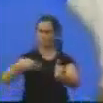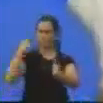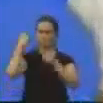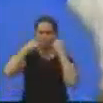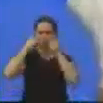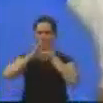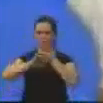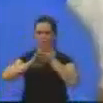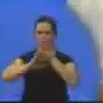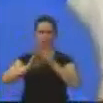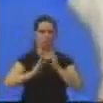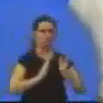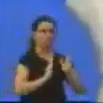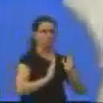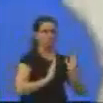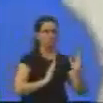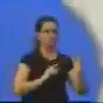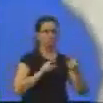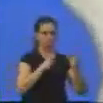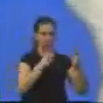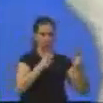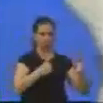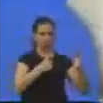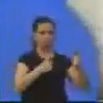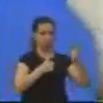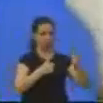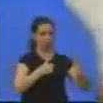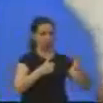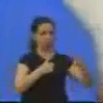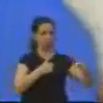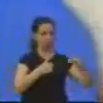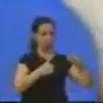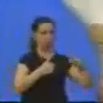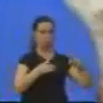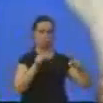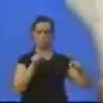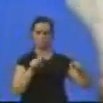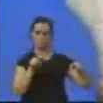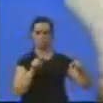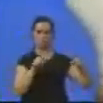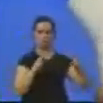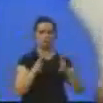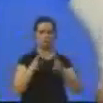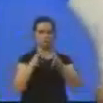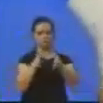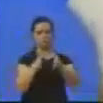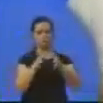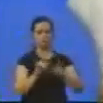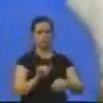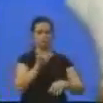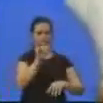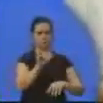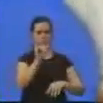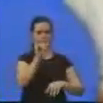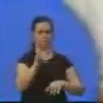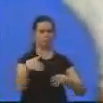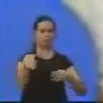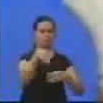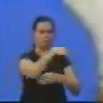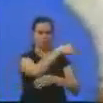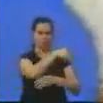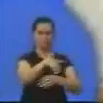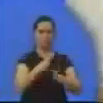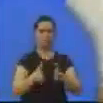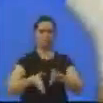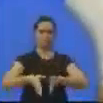tem um lado que eu chamei de x, é retangular, então tem 2 lados que eu chamei de x. O outro, que é paralelo ao rio, eu chamei de y.